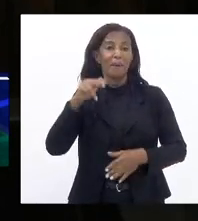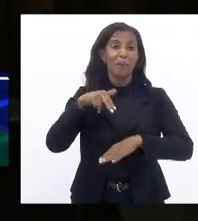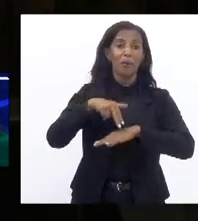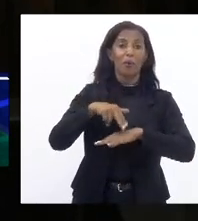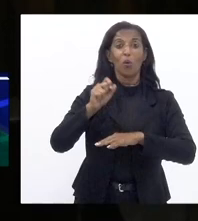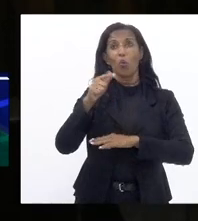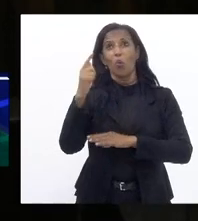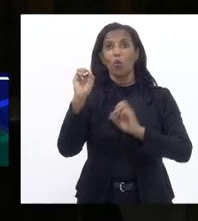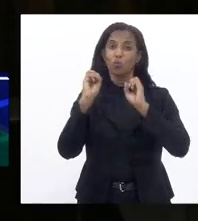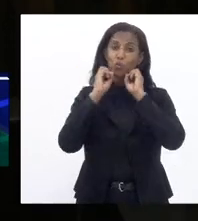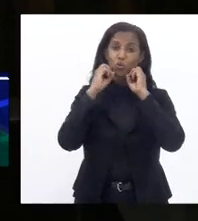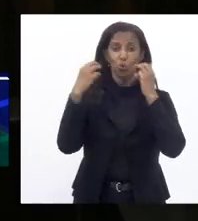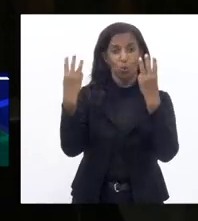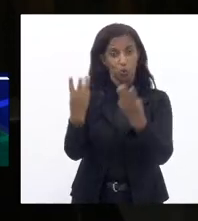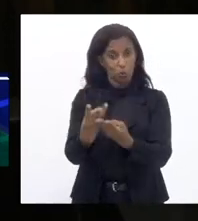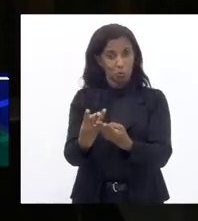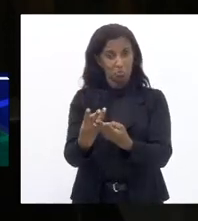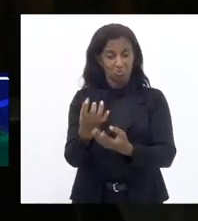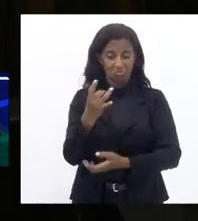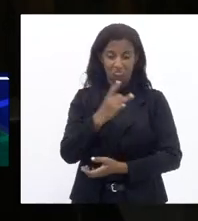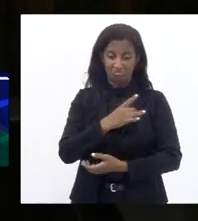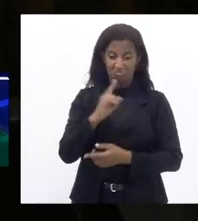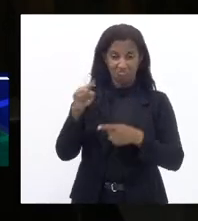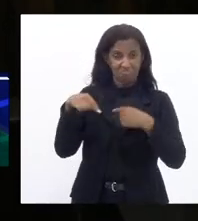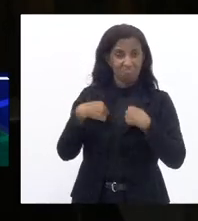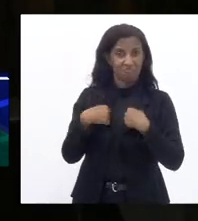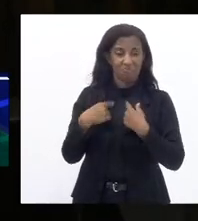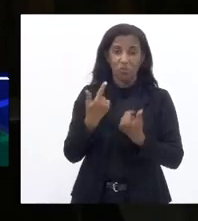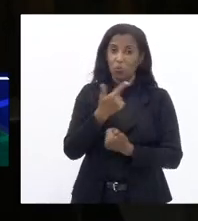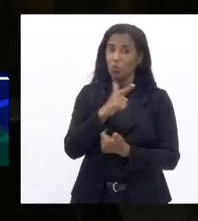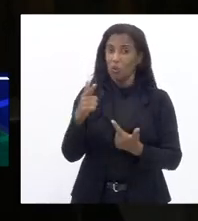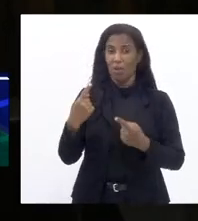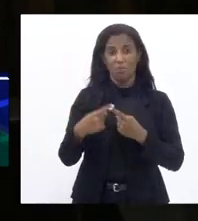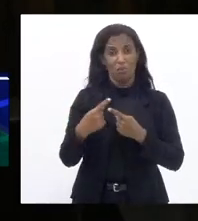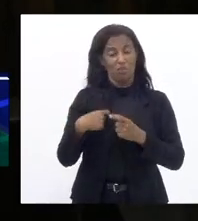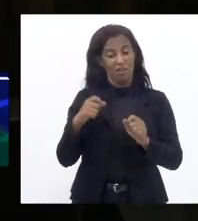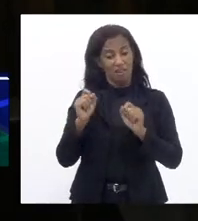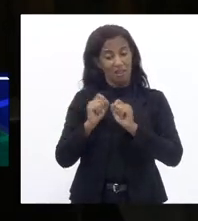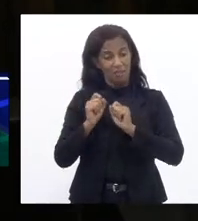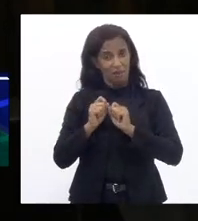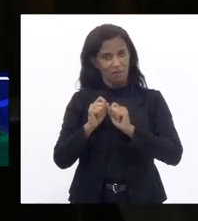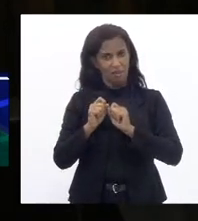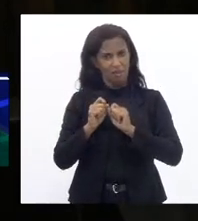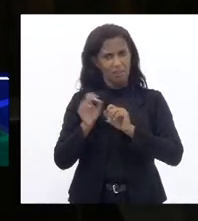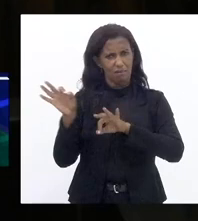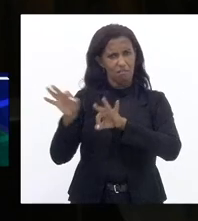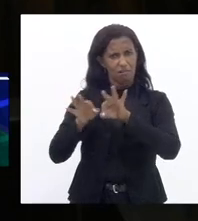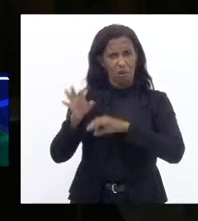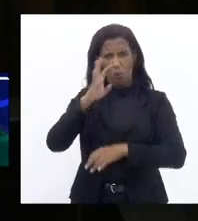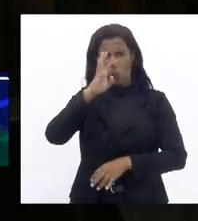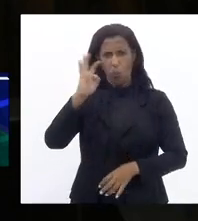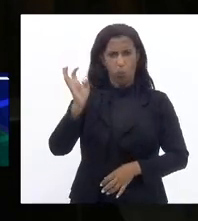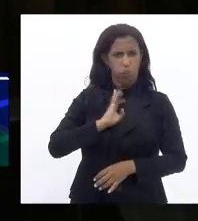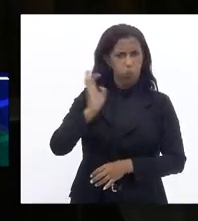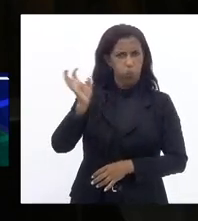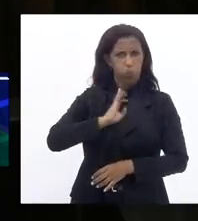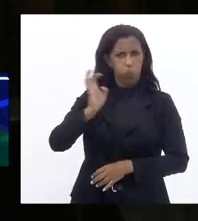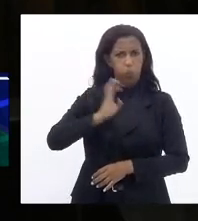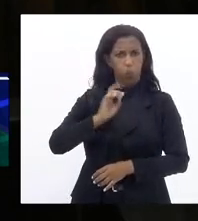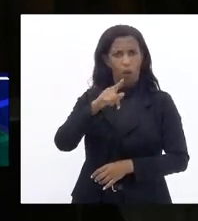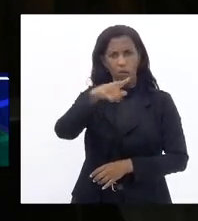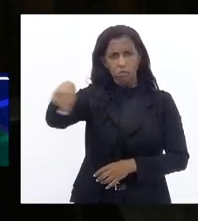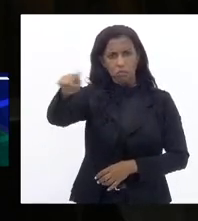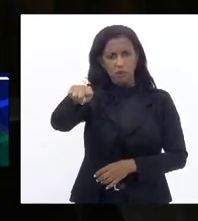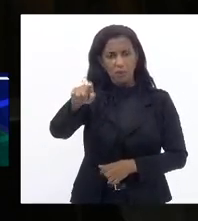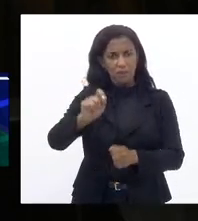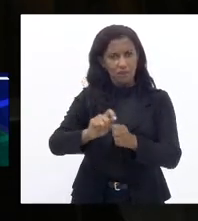não vai me intimidar, porque quem vai tomar as medidas legais contra as acusações levianas que Vossa Excelência